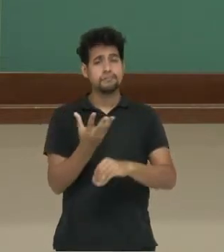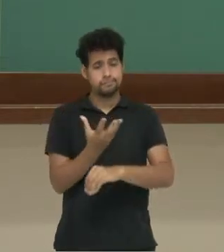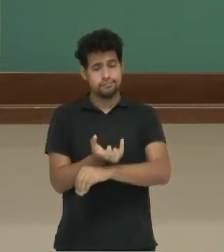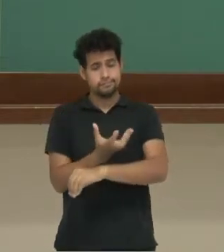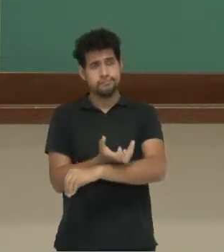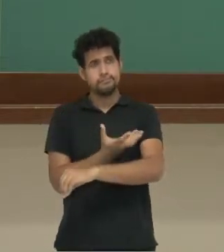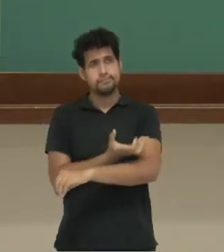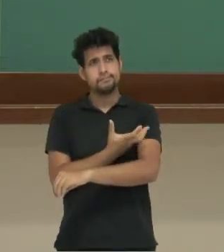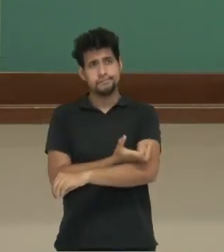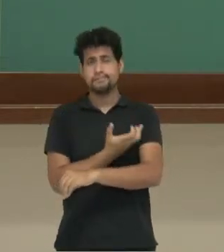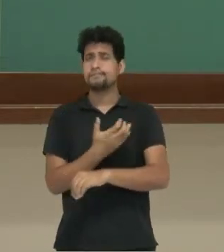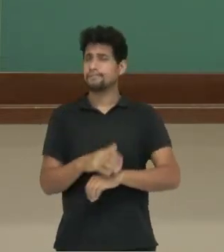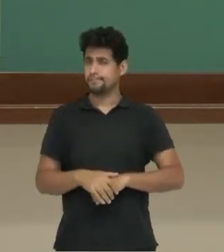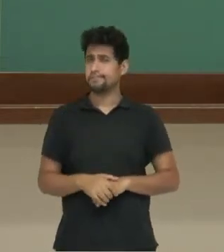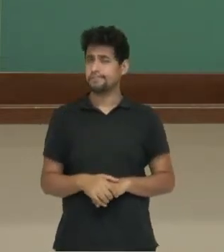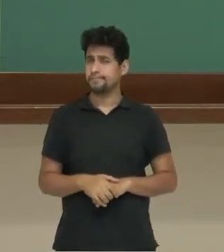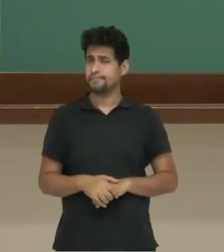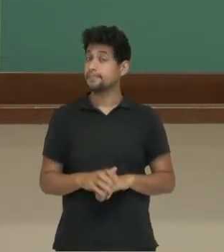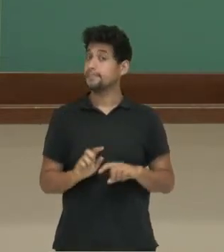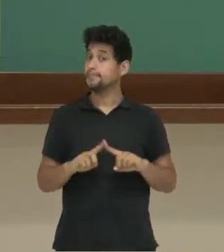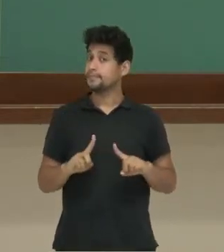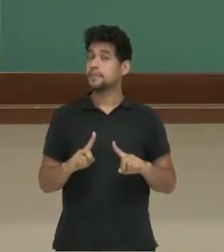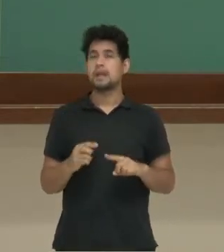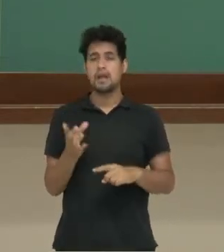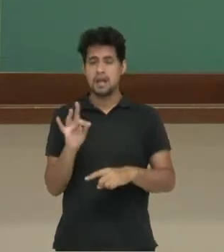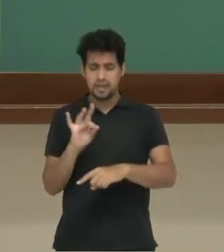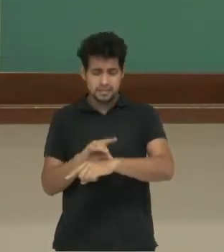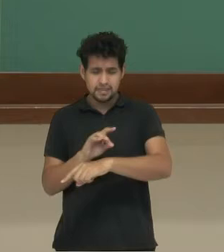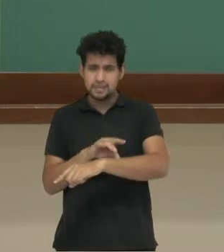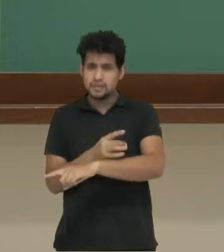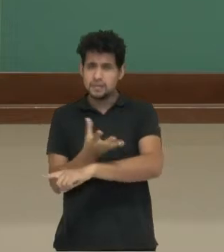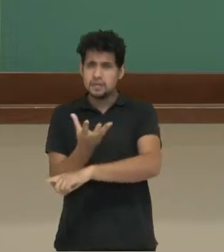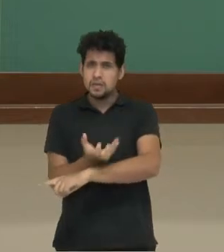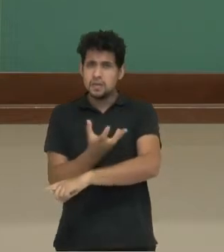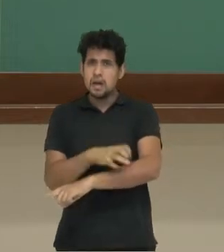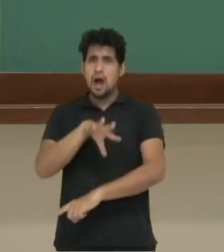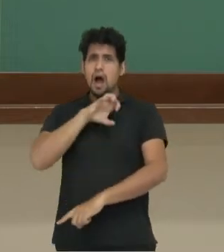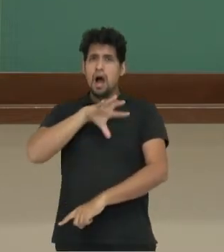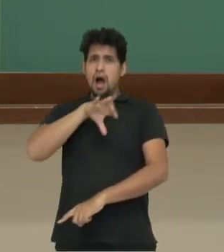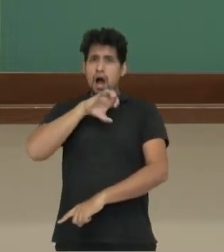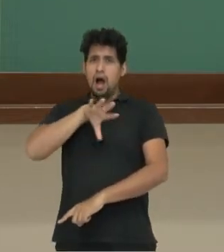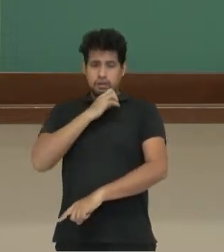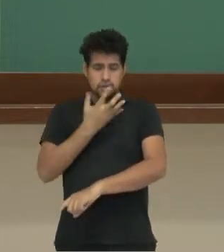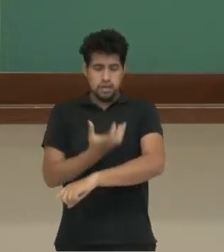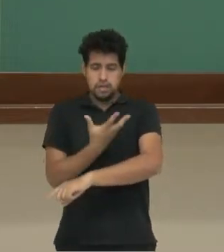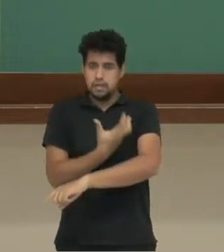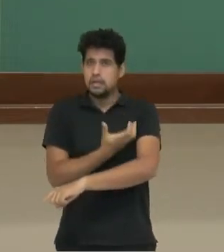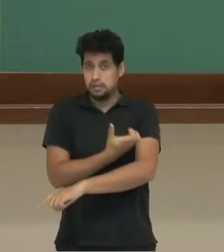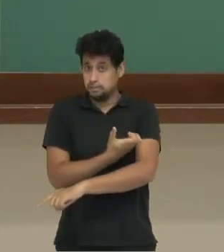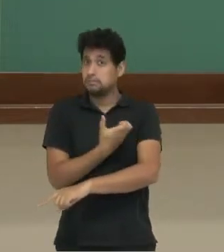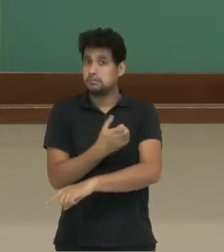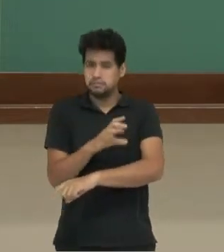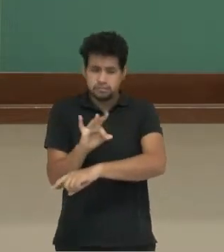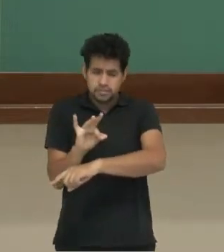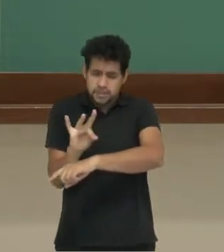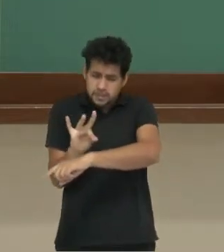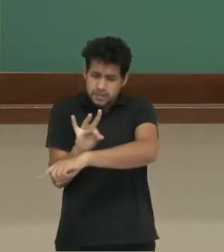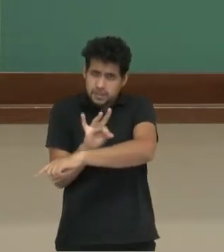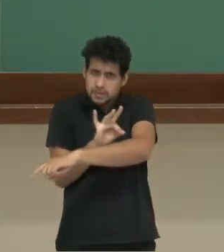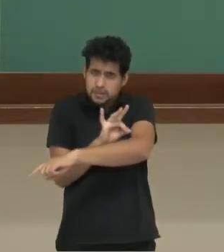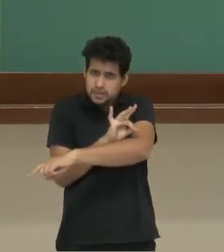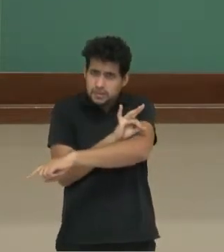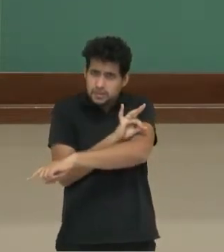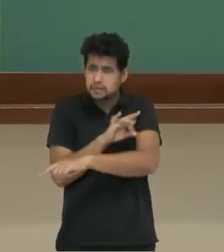respiração cutânea, certo? Portanto, a pele é fina, ela é lisa, ela é vascularizada, certo? E por